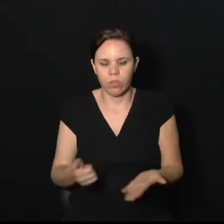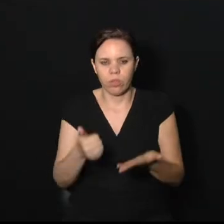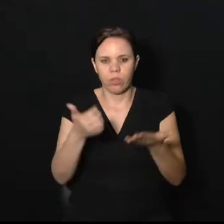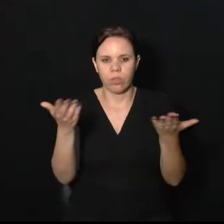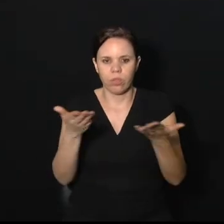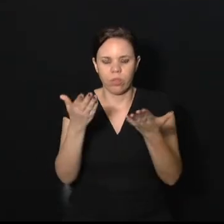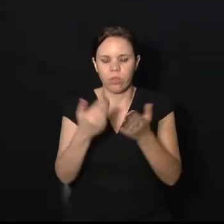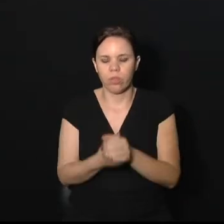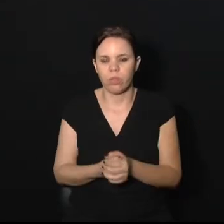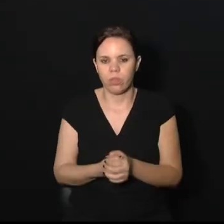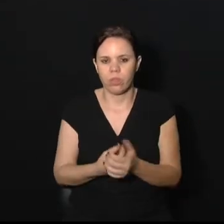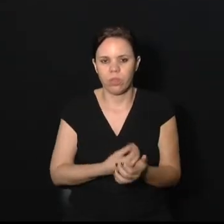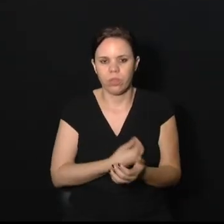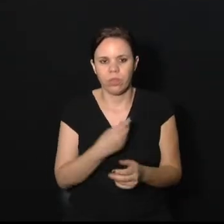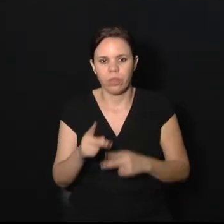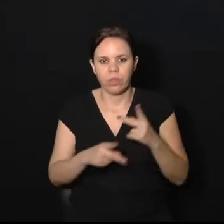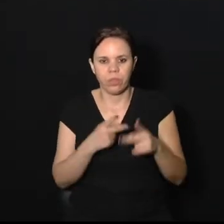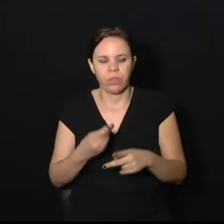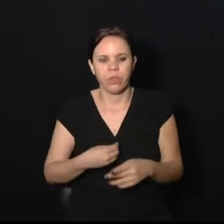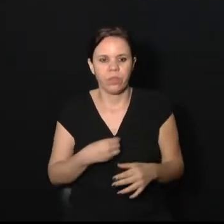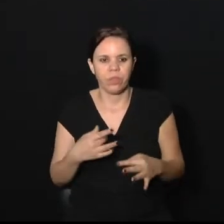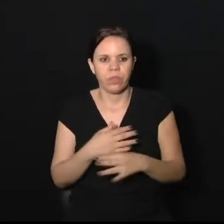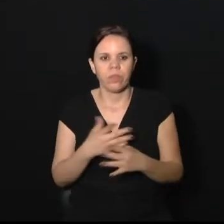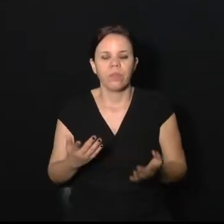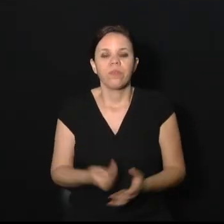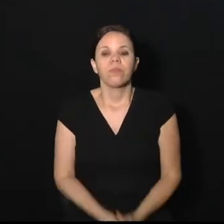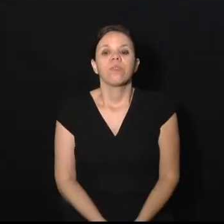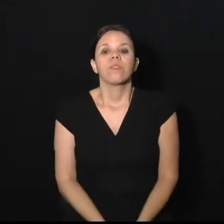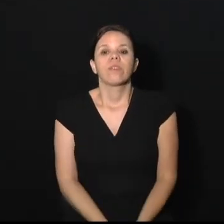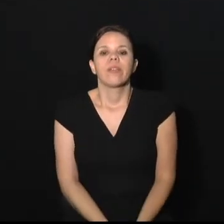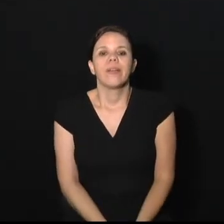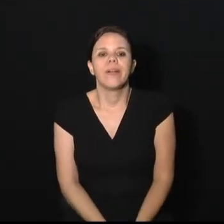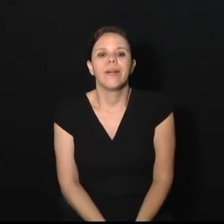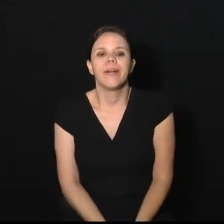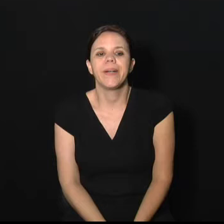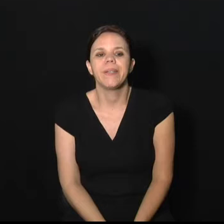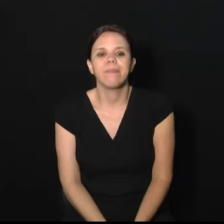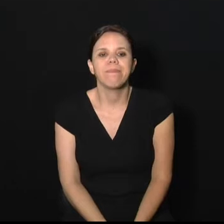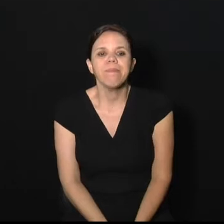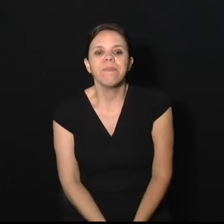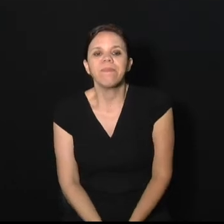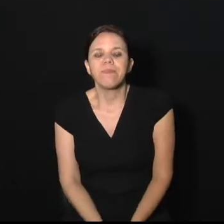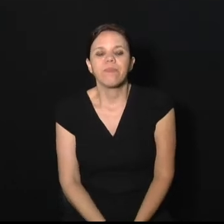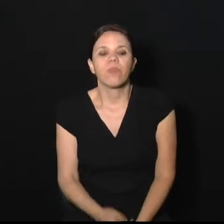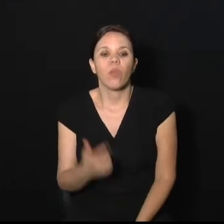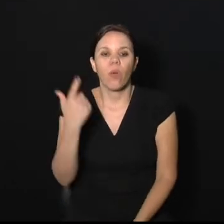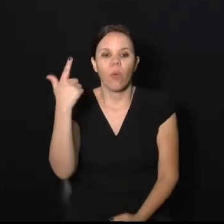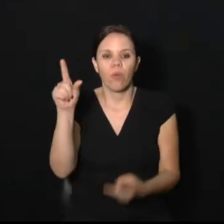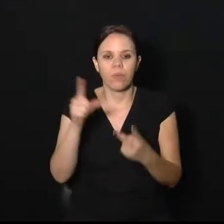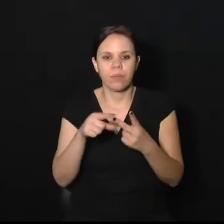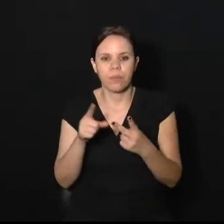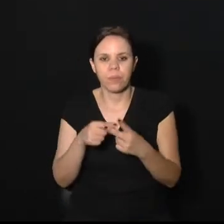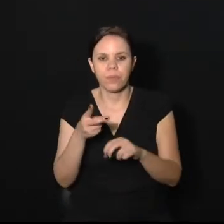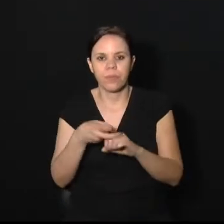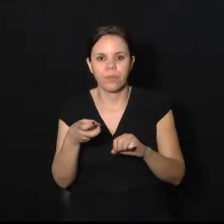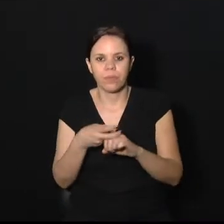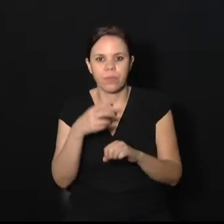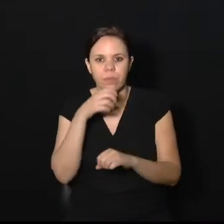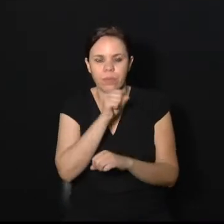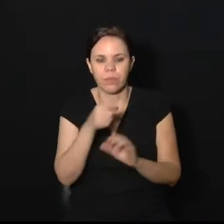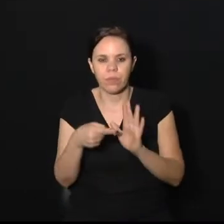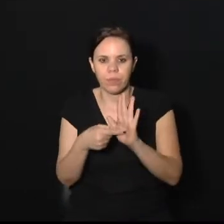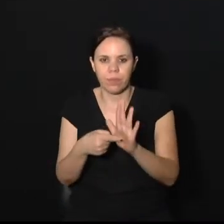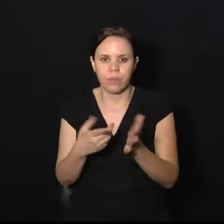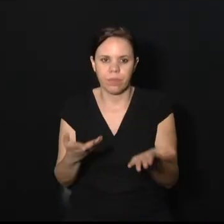positivo na vida de quem vive nessas cidades. E aí outro aplicativo, a gente vai andar um pouquinho mais rápido, mas assim,